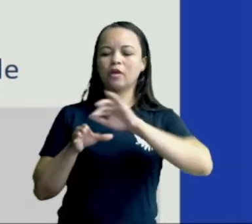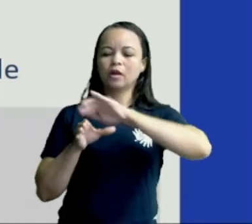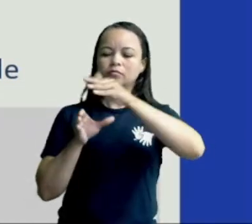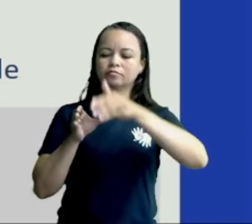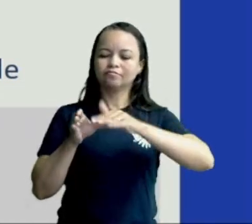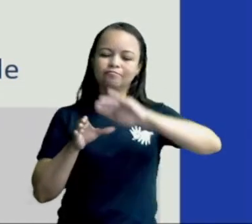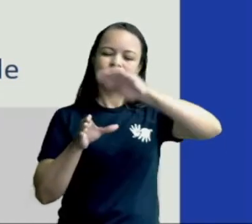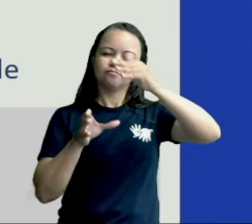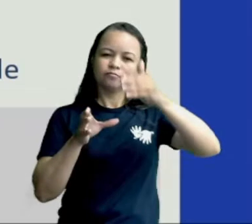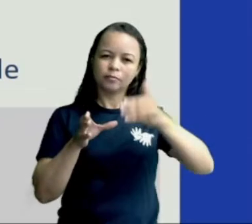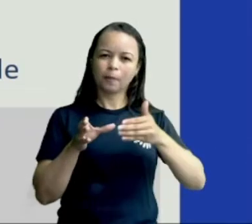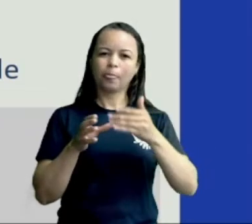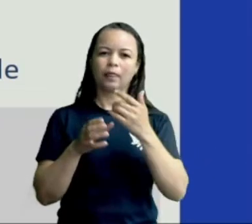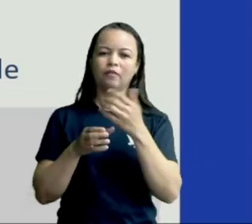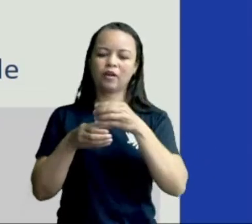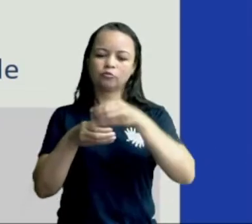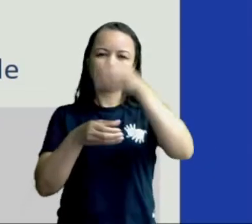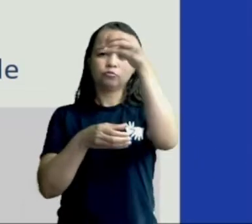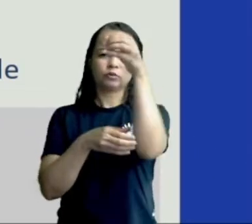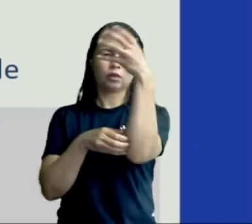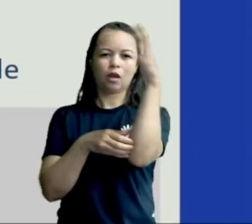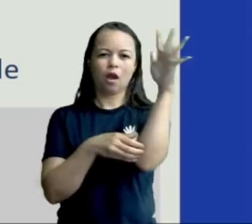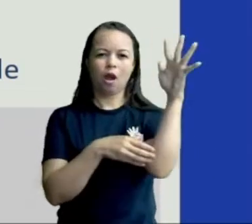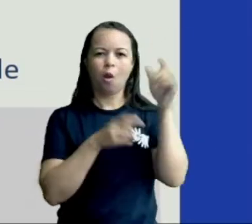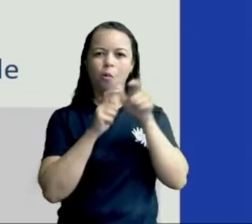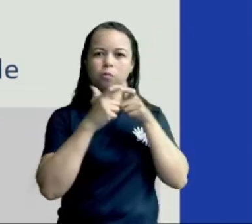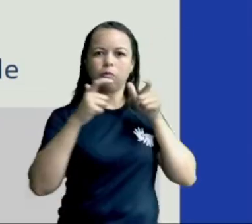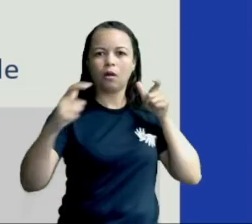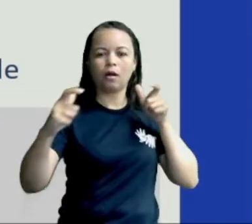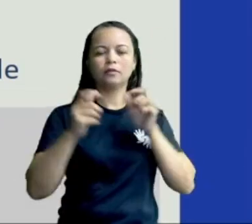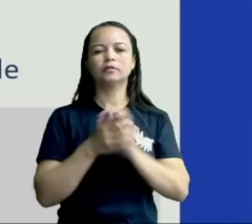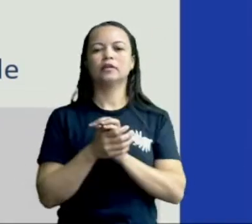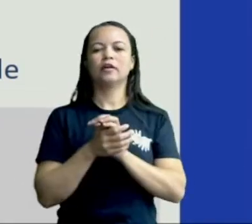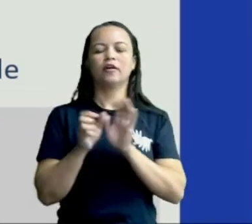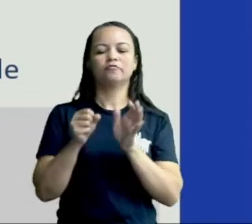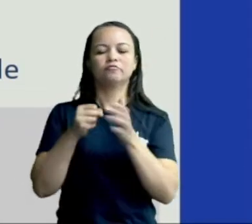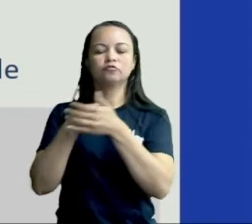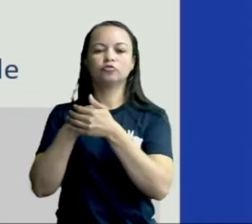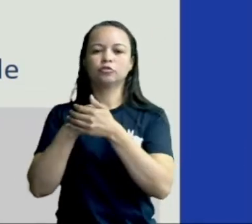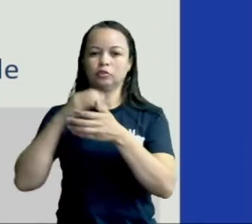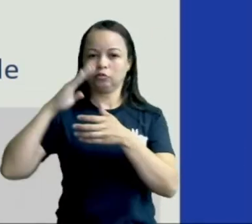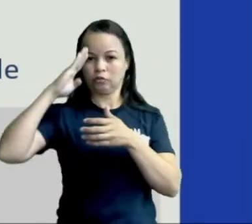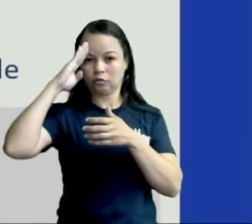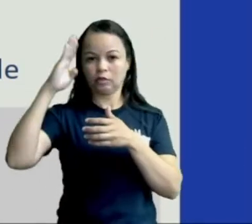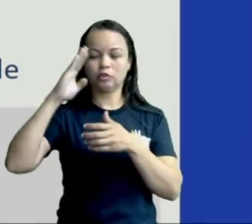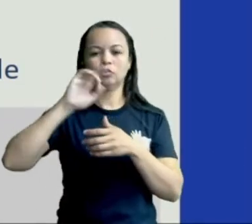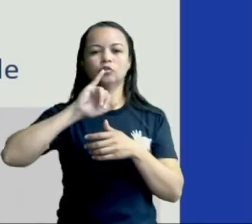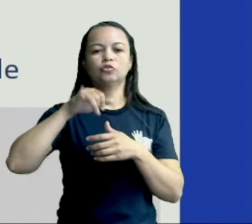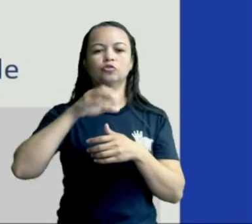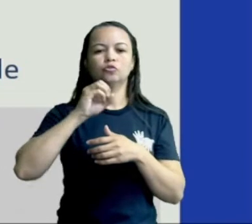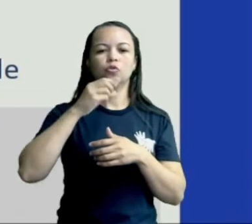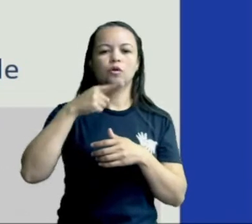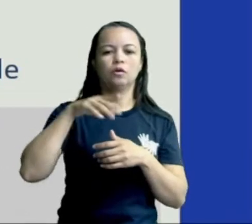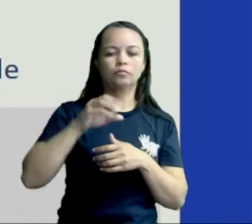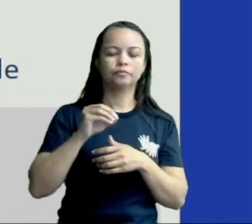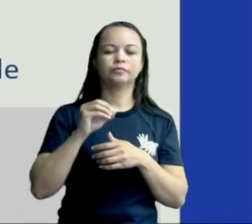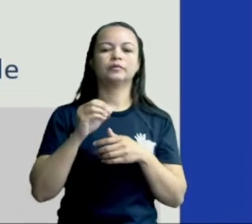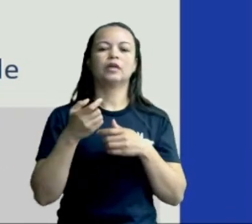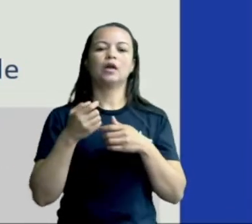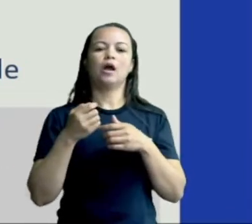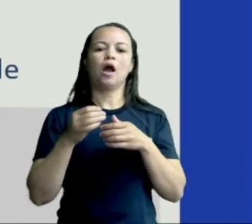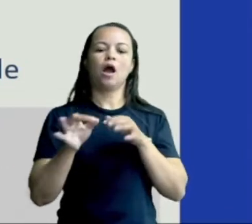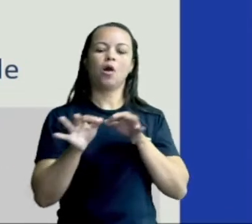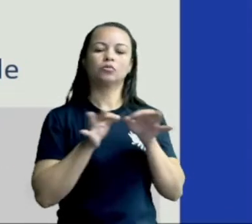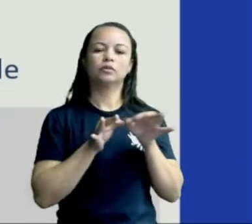encostas imenso tabocal. Refugiado no monte com seus soldados, João Fernandes Vieira, auxiliado pelo